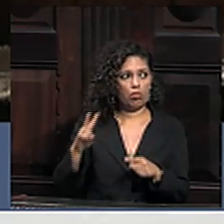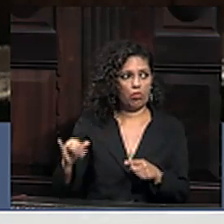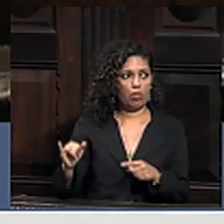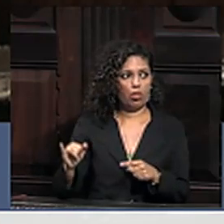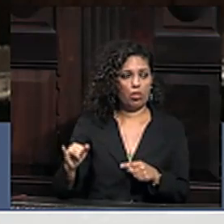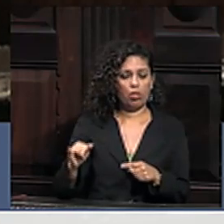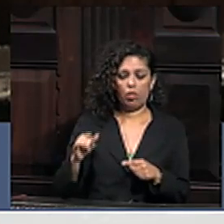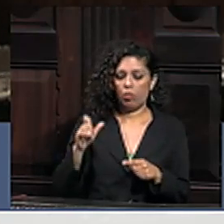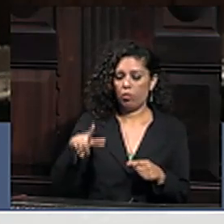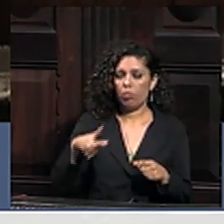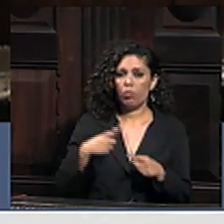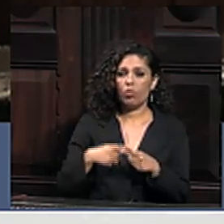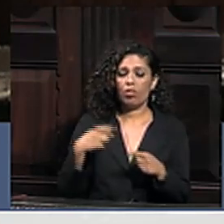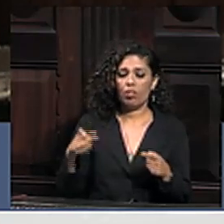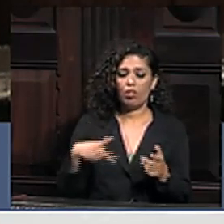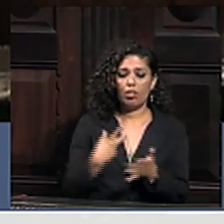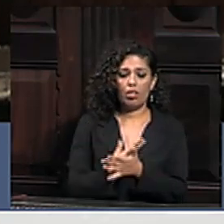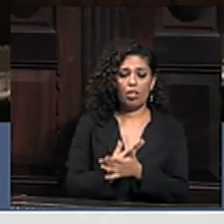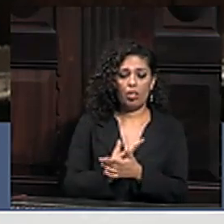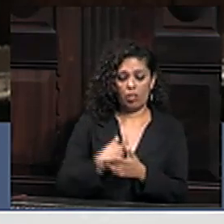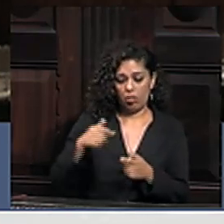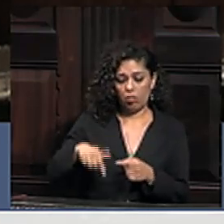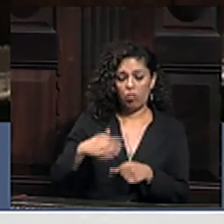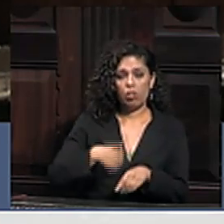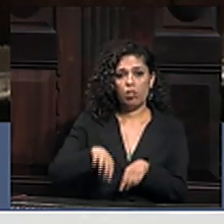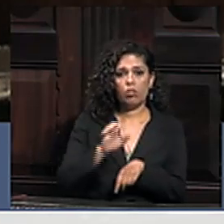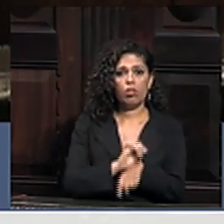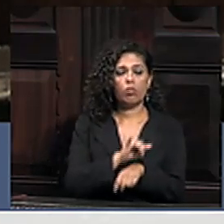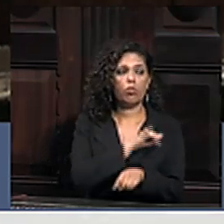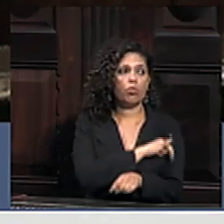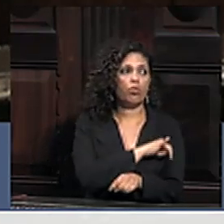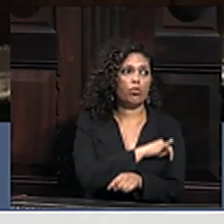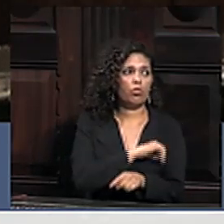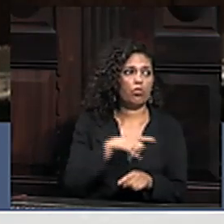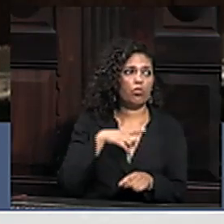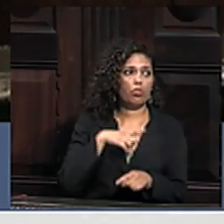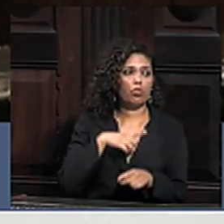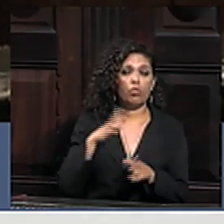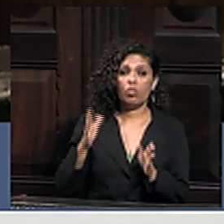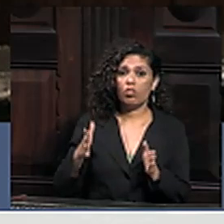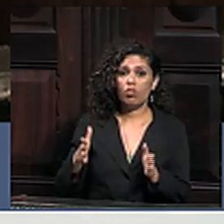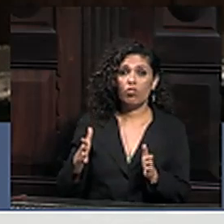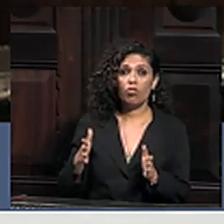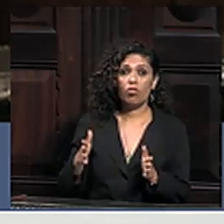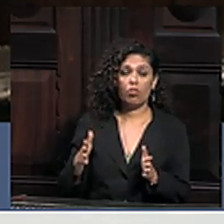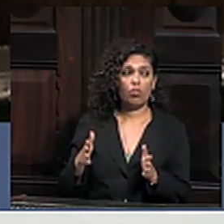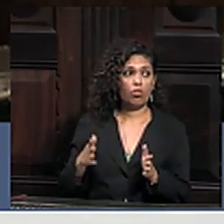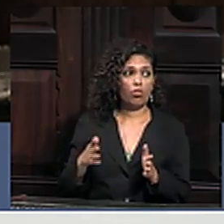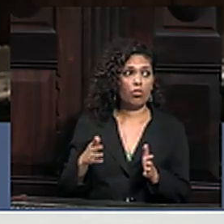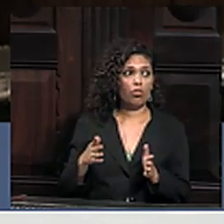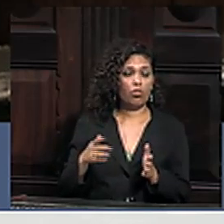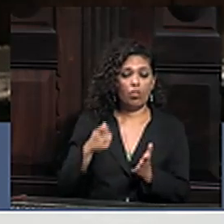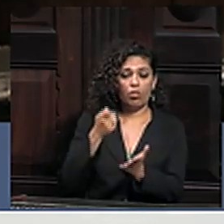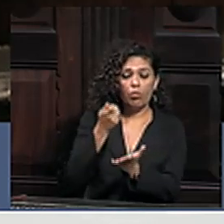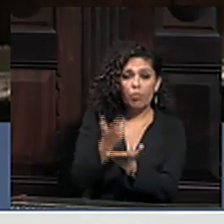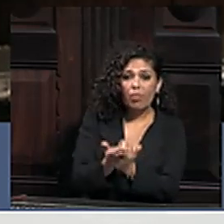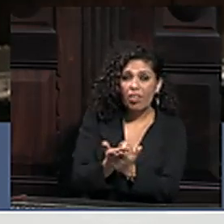verdadeiro absurdo. Nós já temos no estado do Rio de Janeiro o maior pedágio do Brasil, que é na Via Lagos.